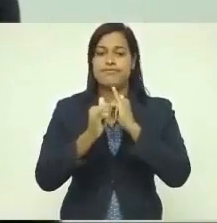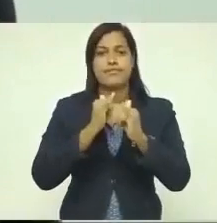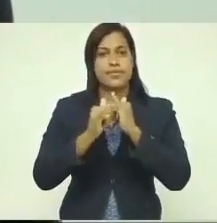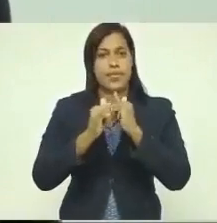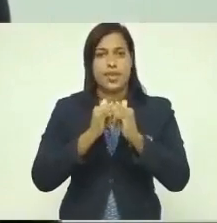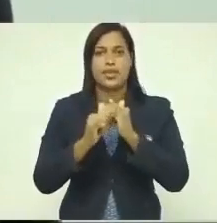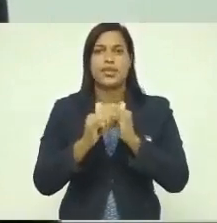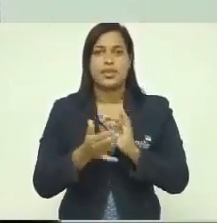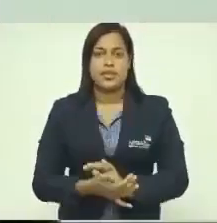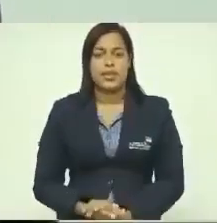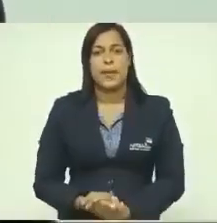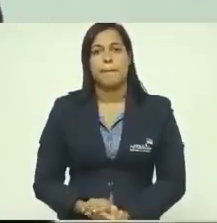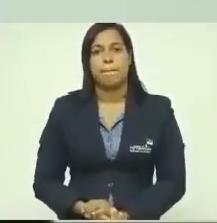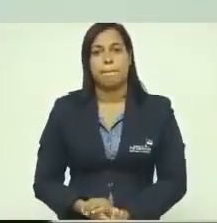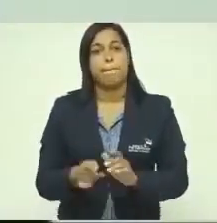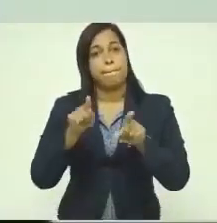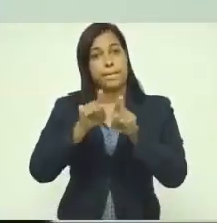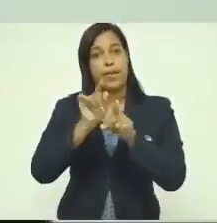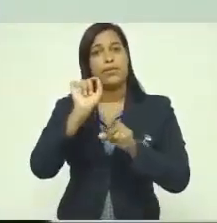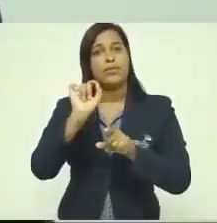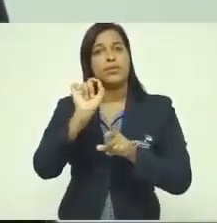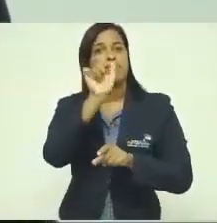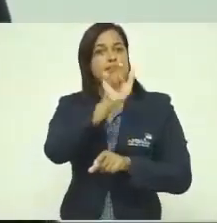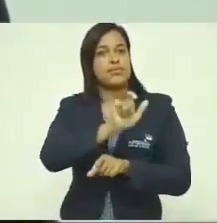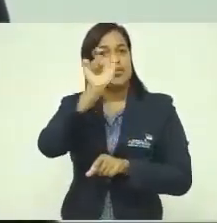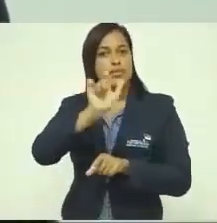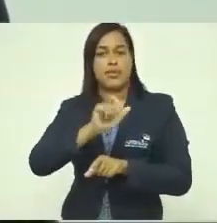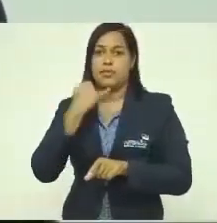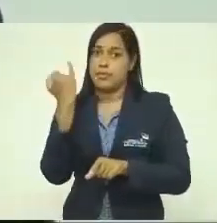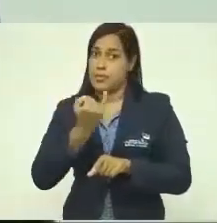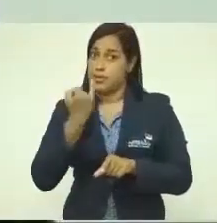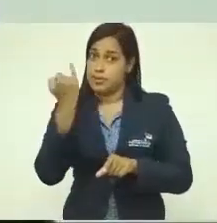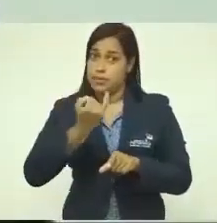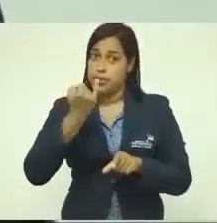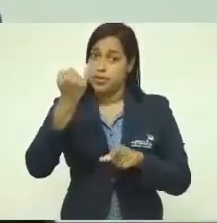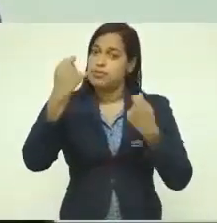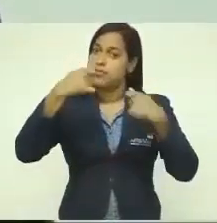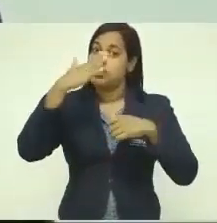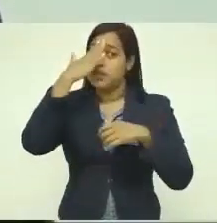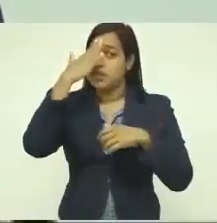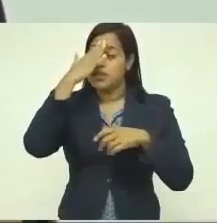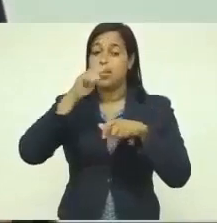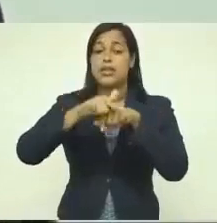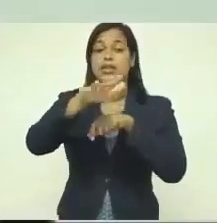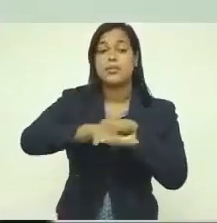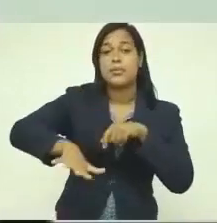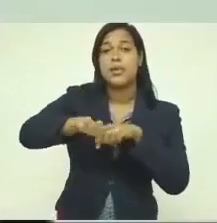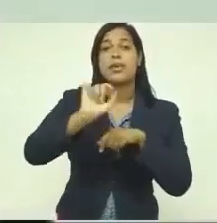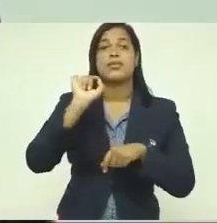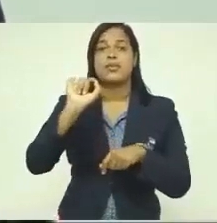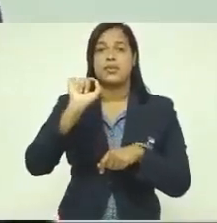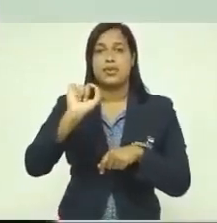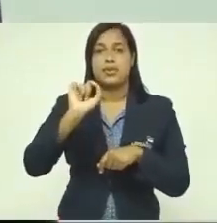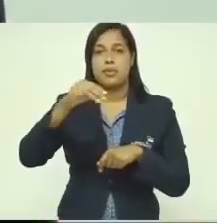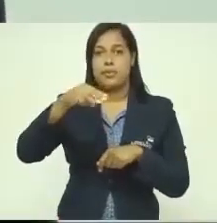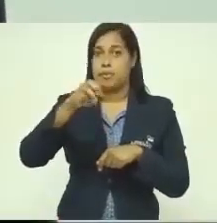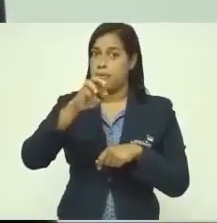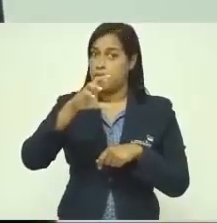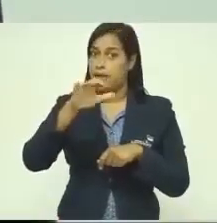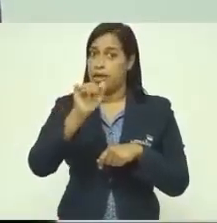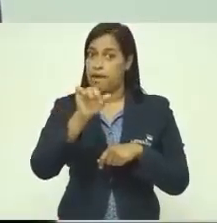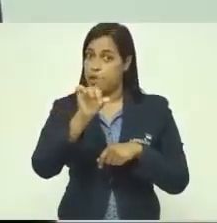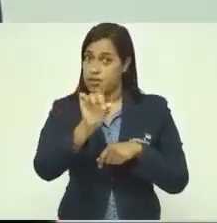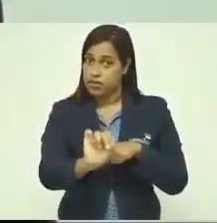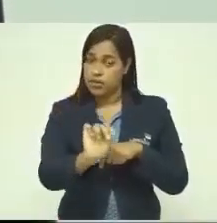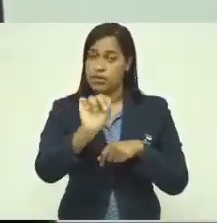local não físico. A característica mais importante que você tem que entender sobre o mercado é que nesse mercado os